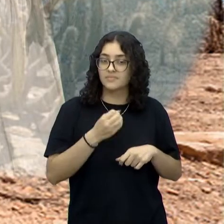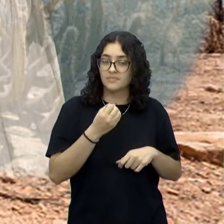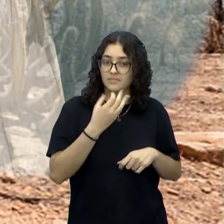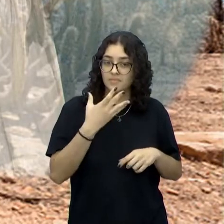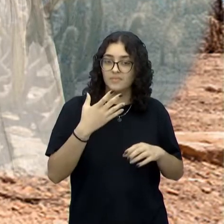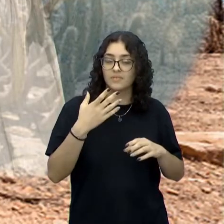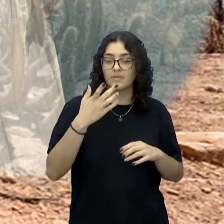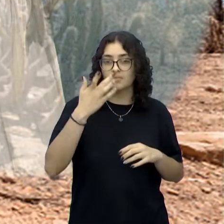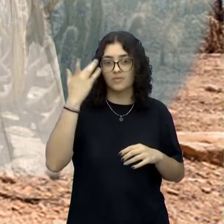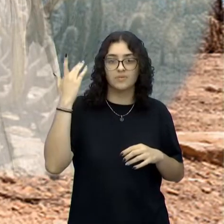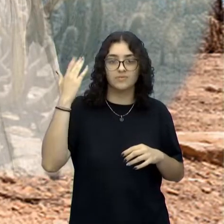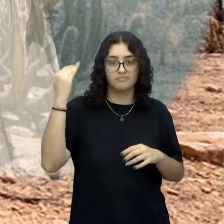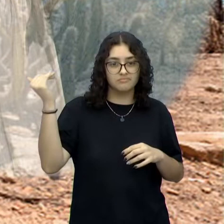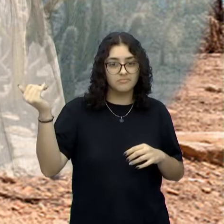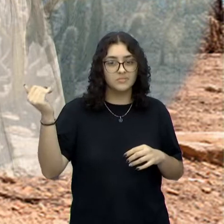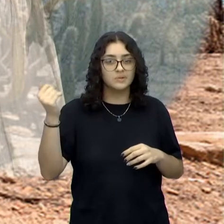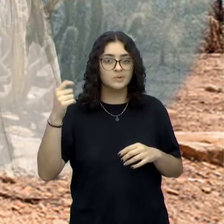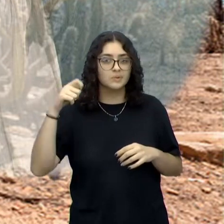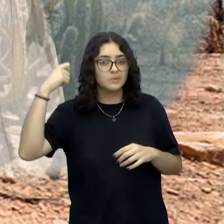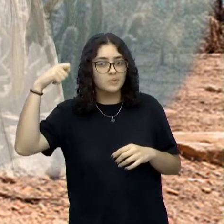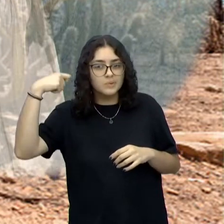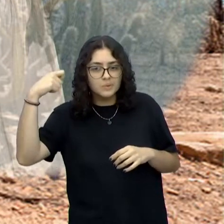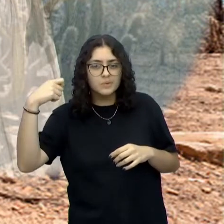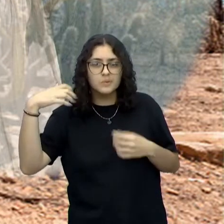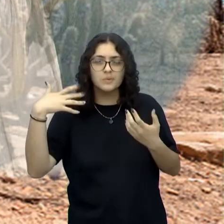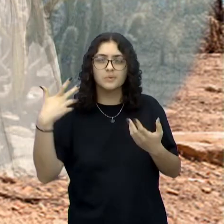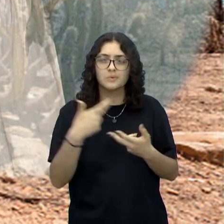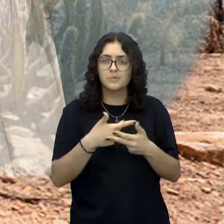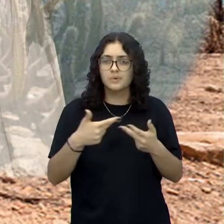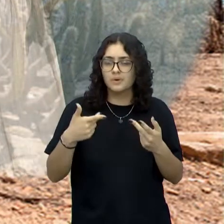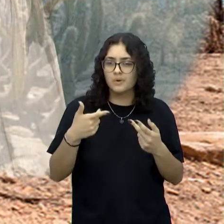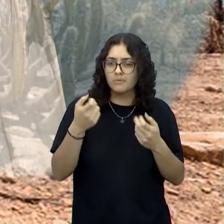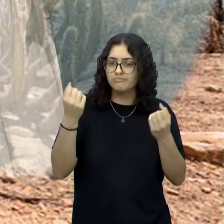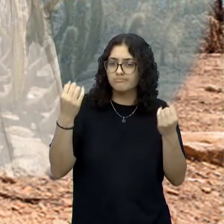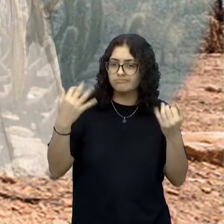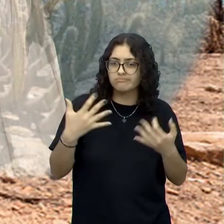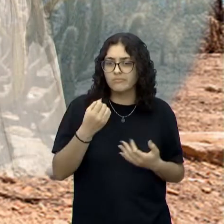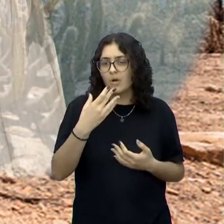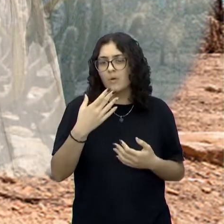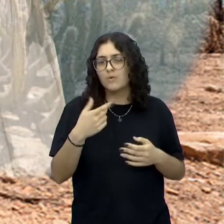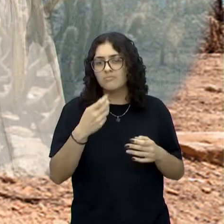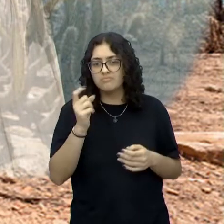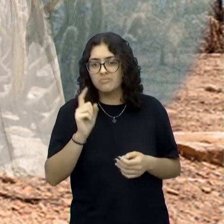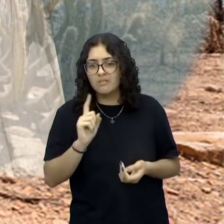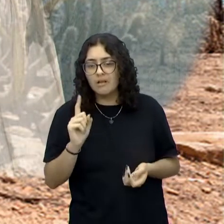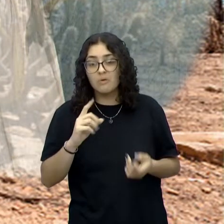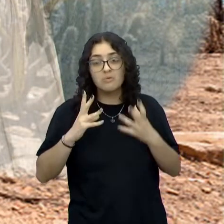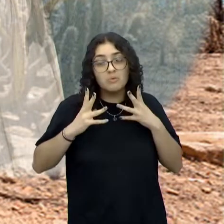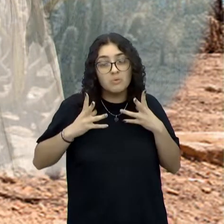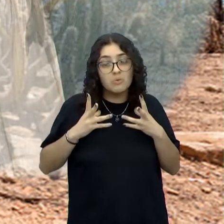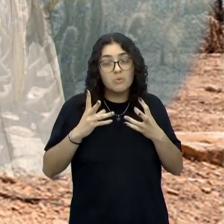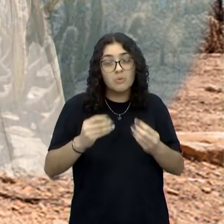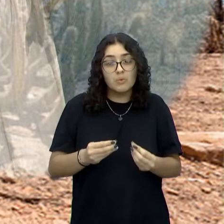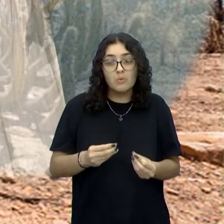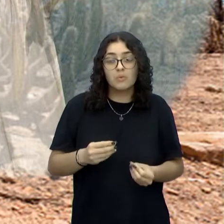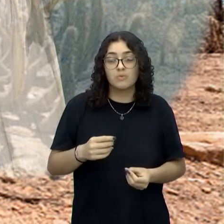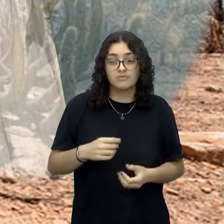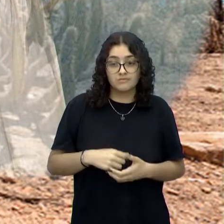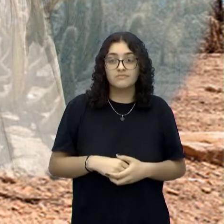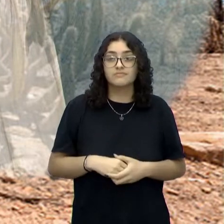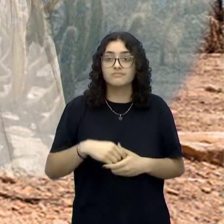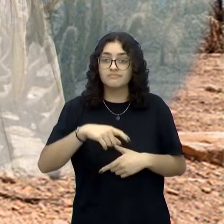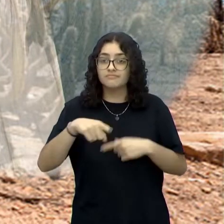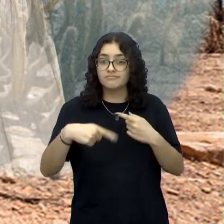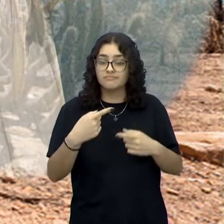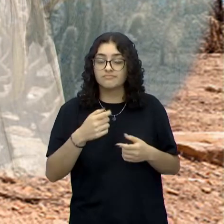das atrizes, se a fotografia foi boa, se a história foi bem contada, teve um enredo legal. Tudo isso aí, fazer a resenha. Depois escrever